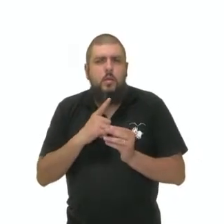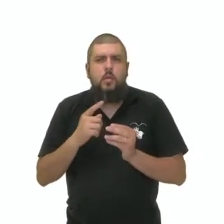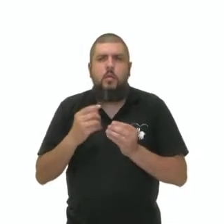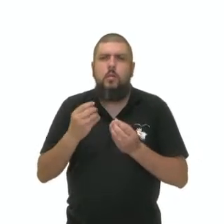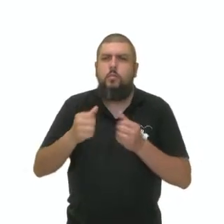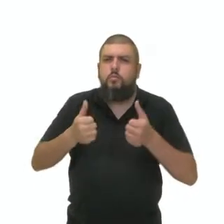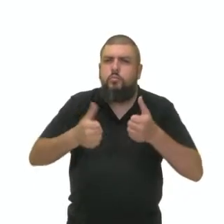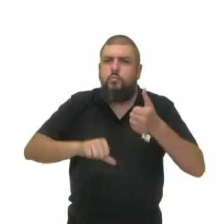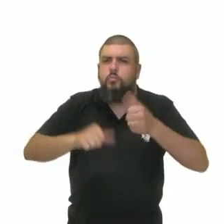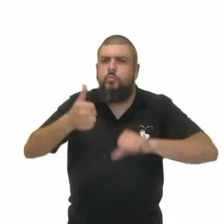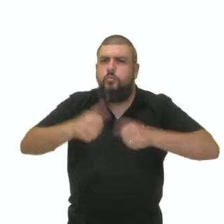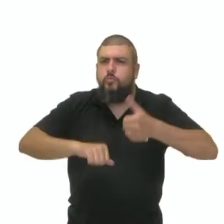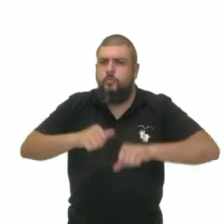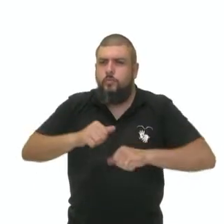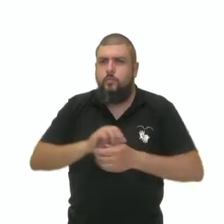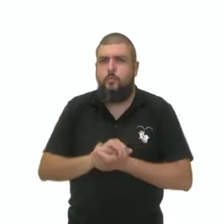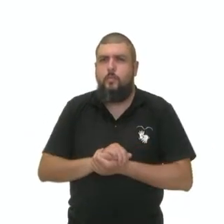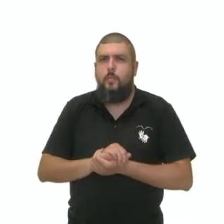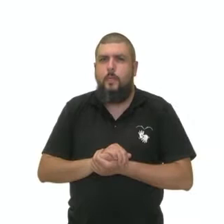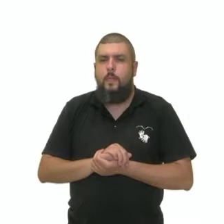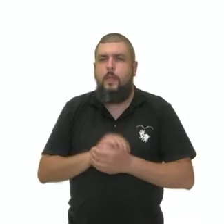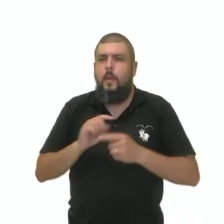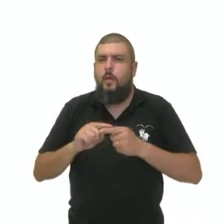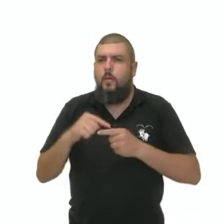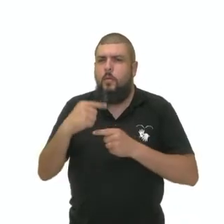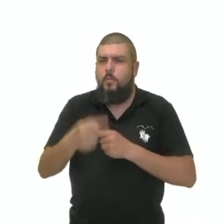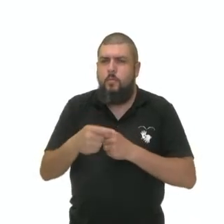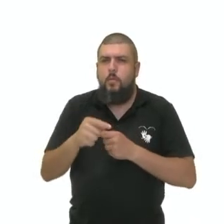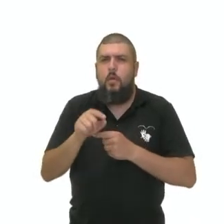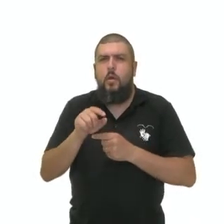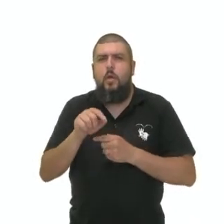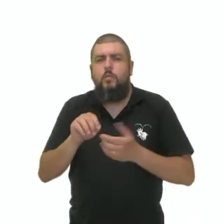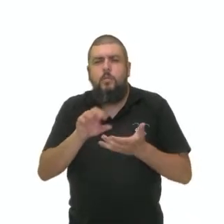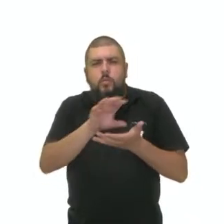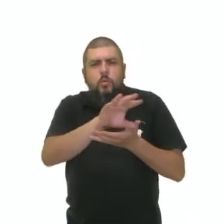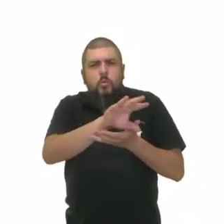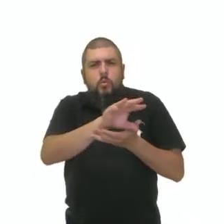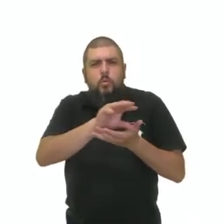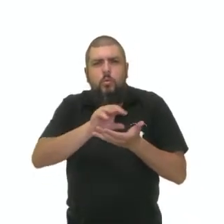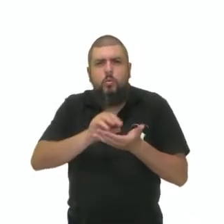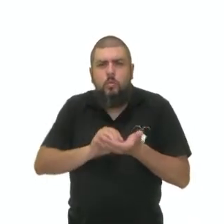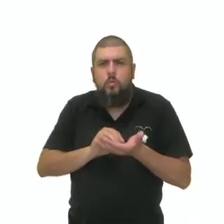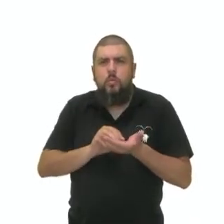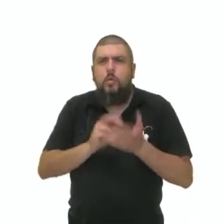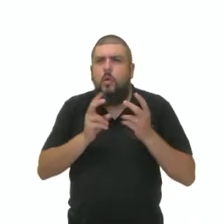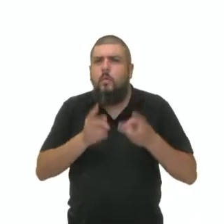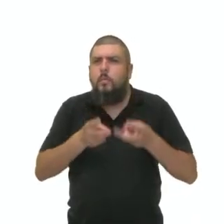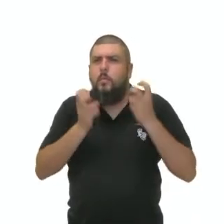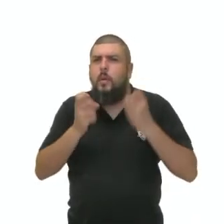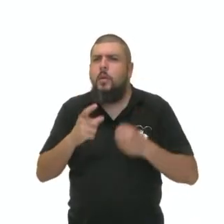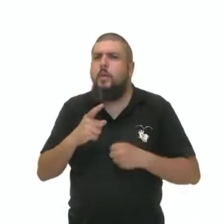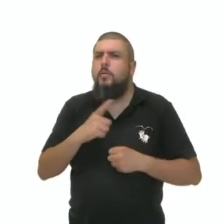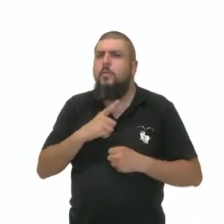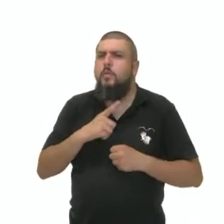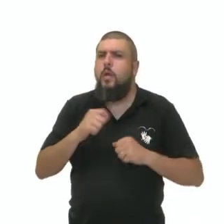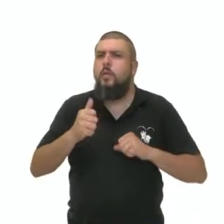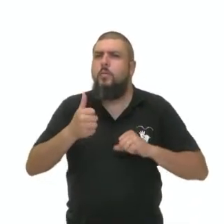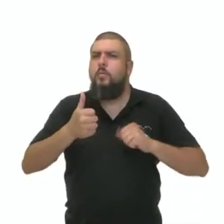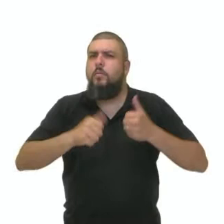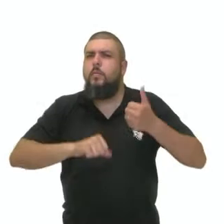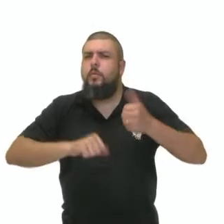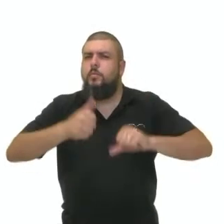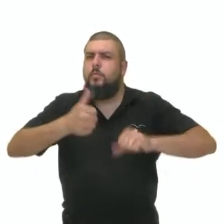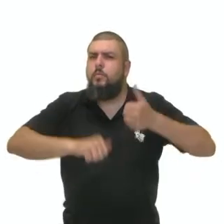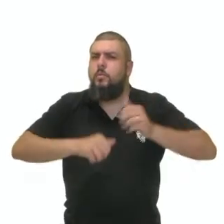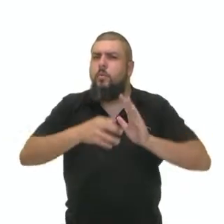obra. No trecho a seguir, copie um trecho em que há uma avaliação crítica sobre o livro O Pequeno Príncipe